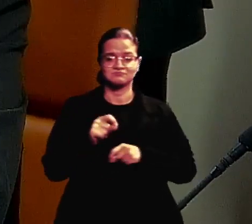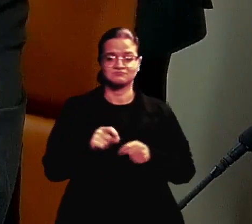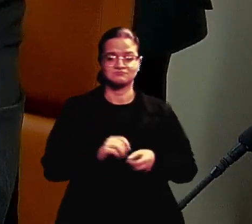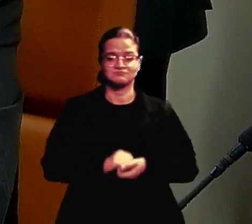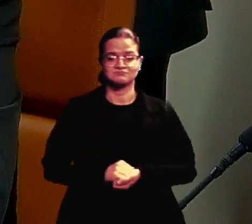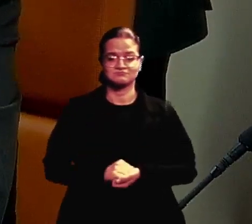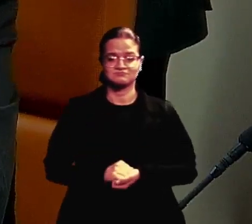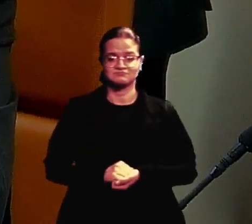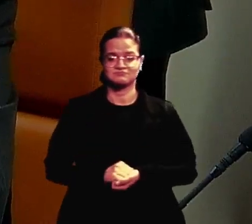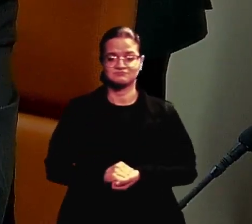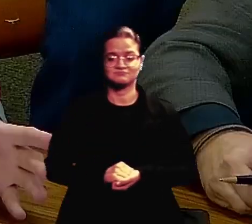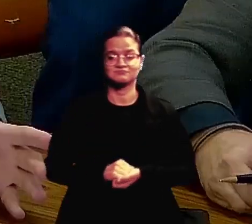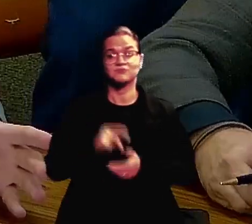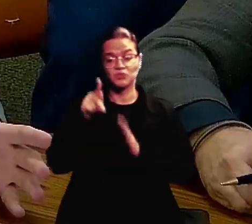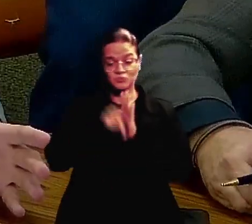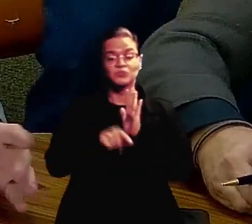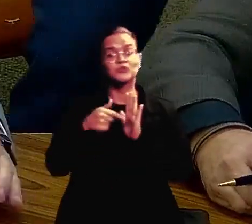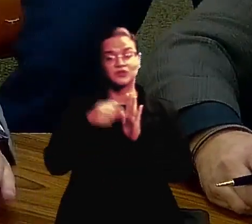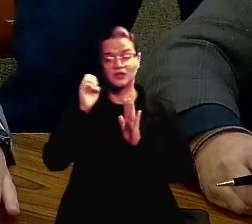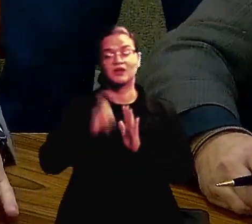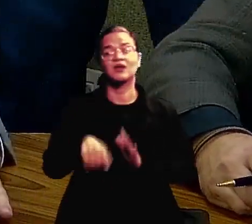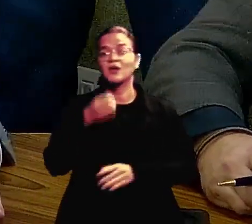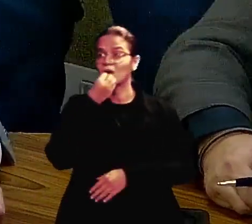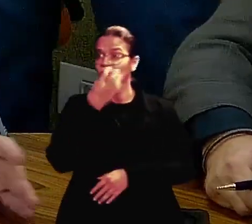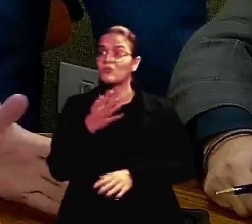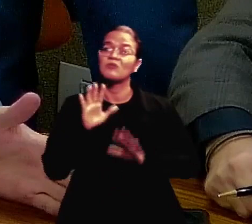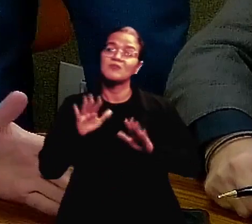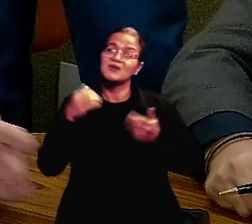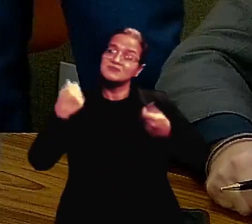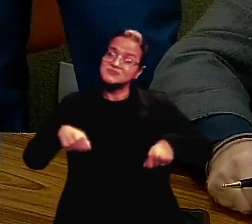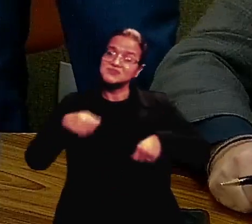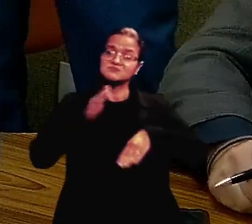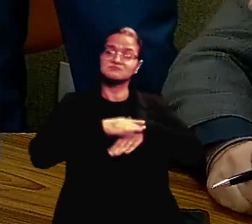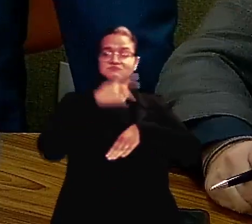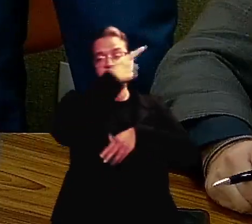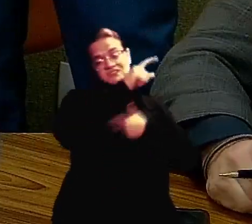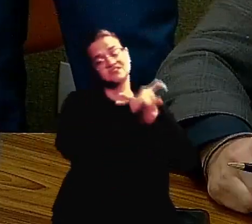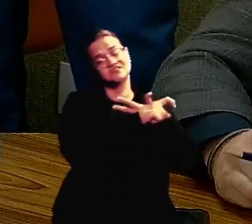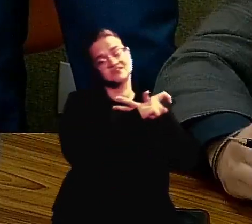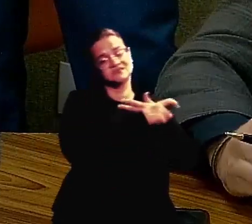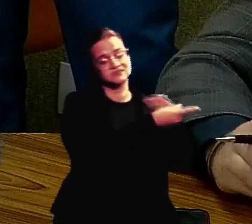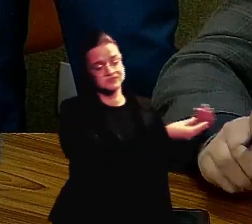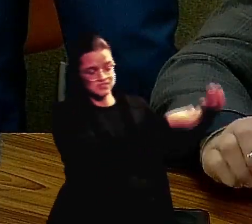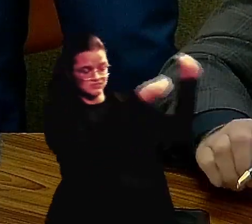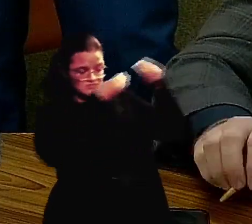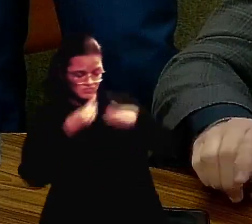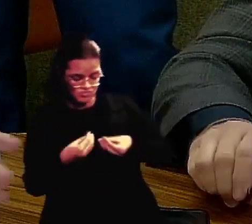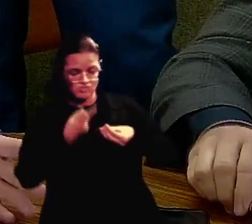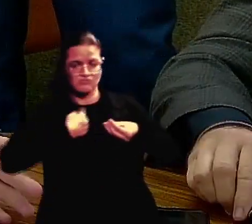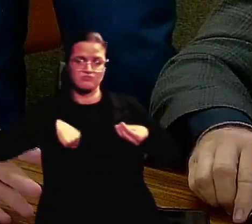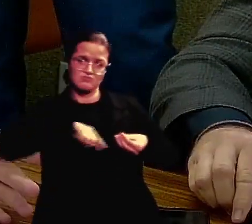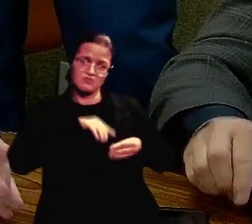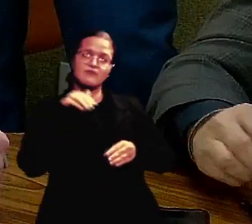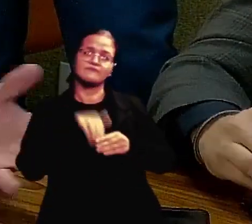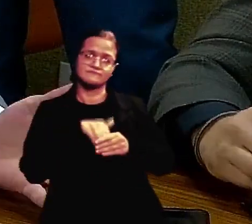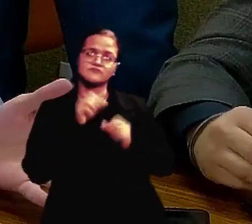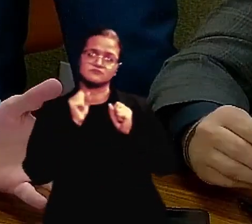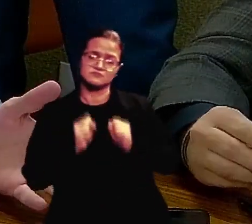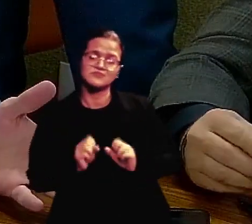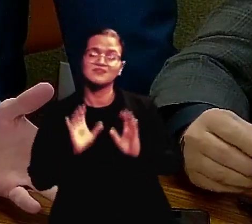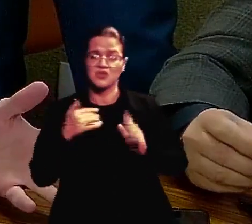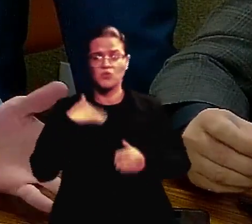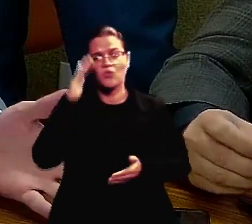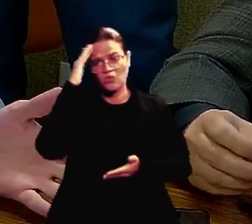acredito que o projeto é bom, só que ele tem que vir do Executivo para o Legislativo. Né? Acredito que a gente